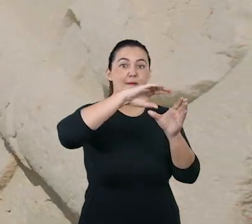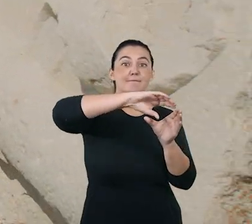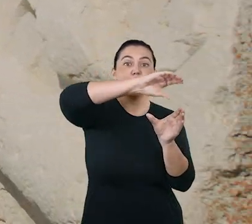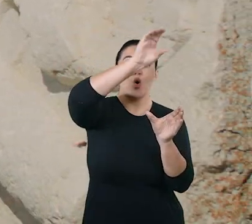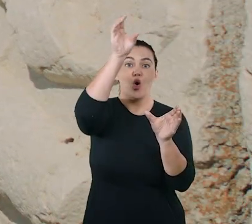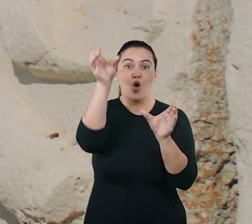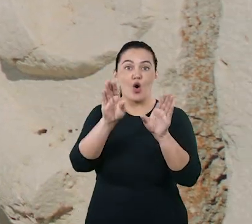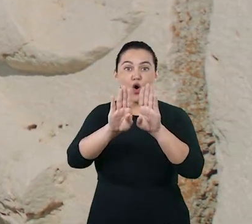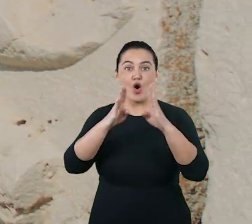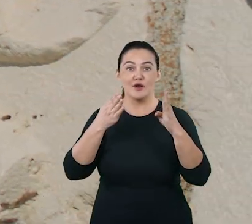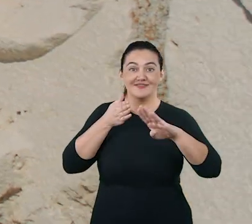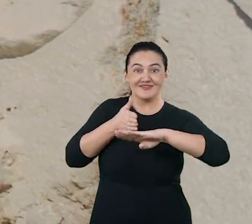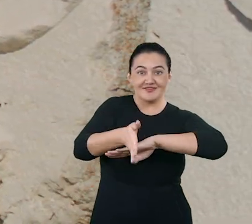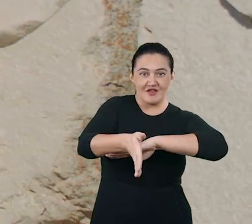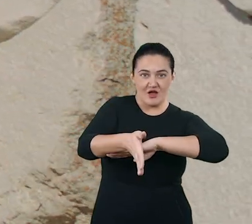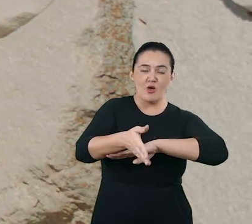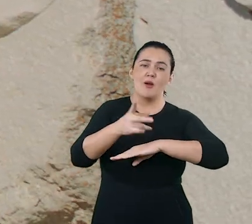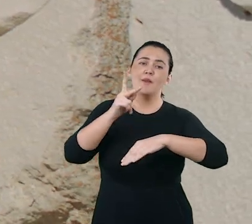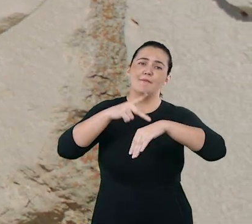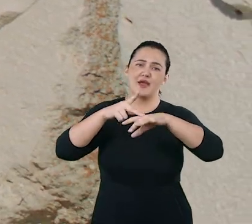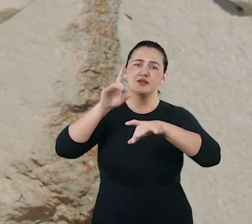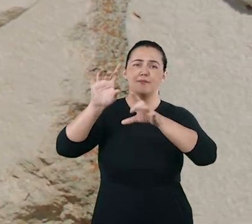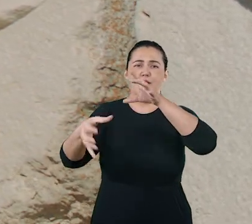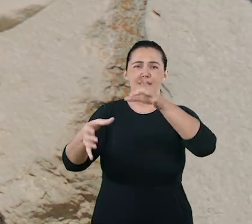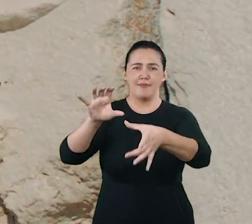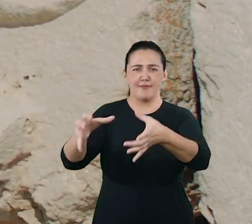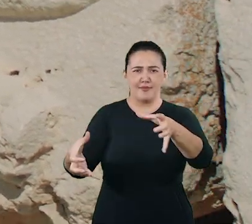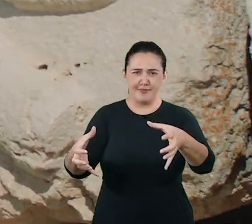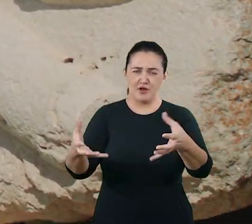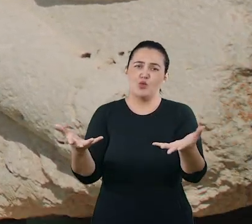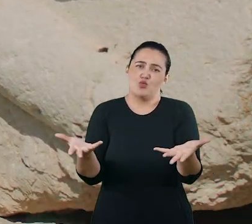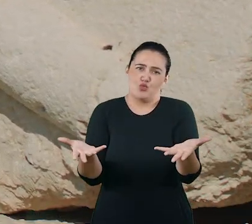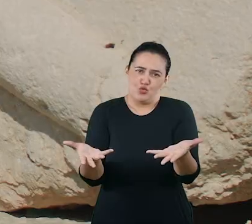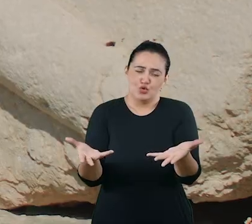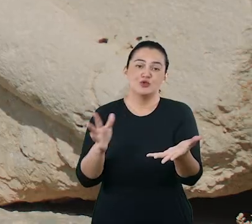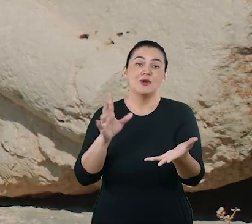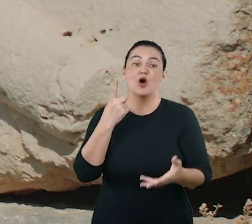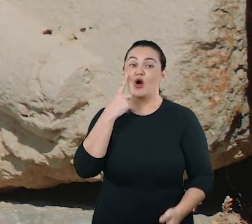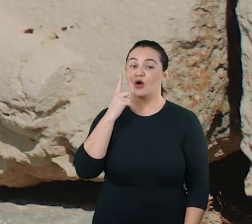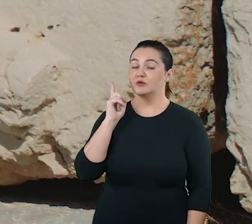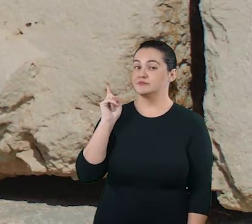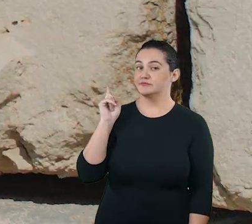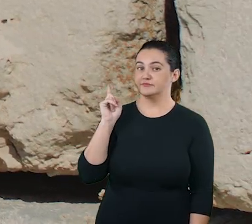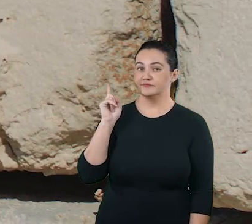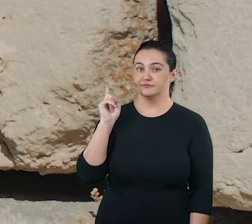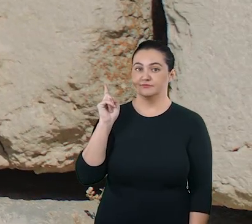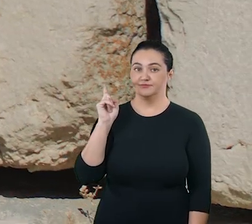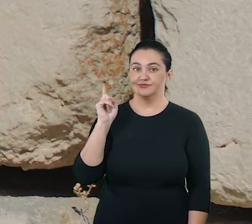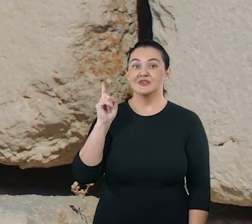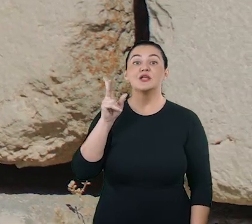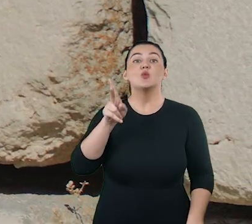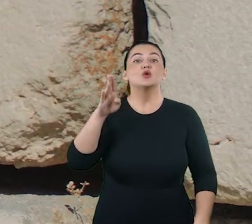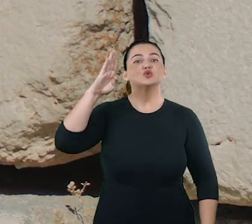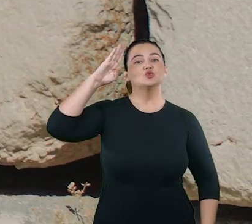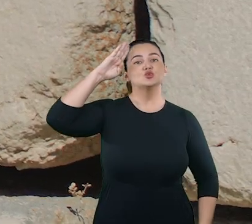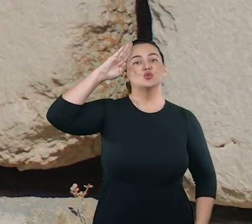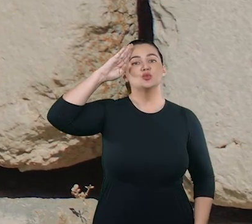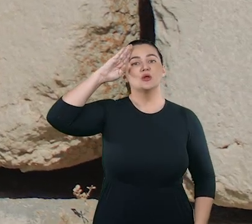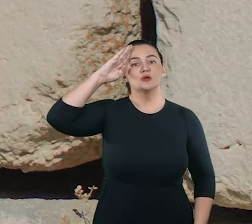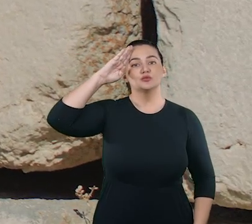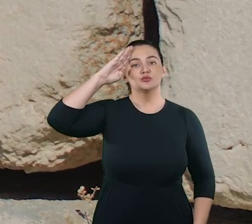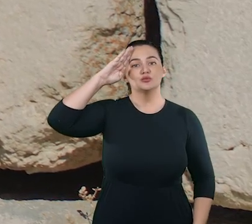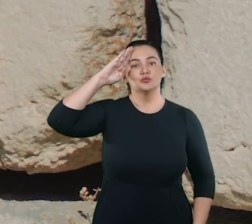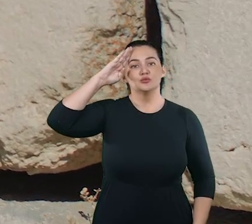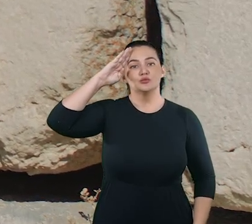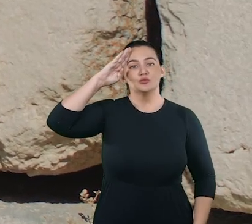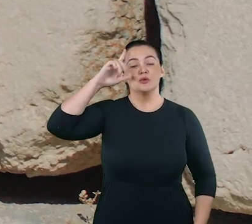disse, são pedras que estão colapsadas e fora de contexto. Você tem aqui elementos de um soldado. Você tem